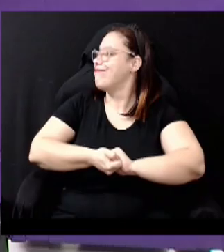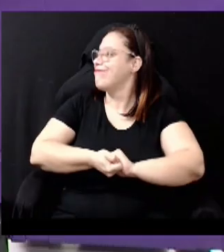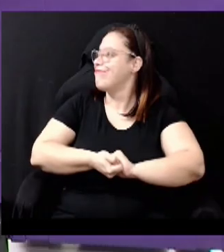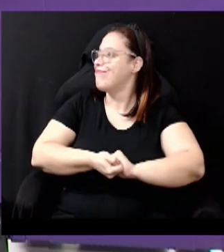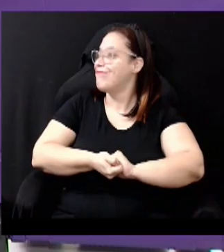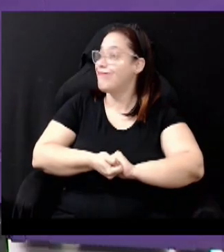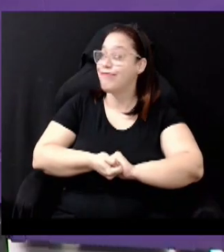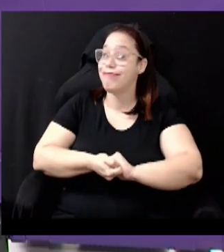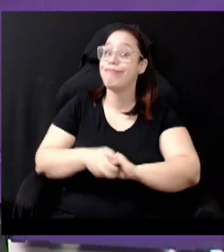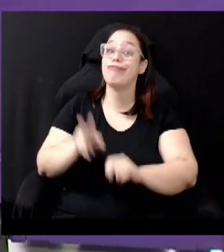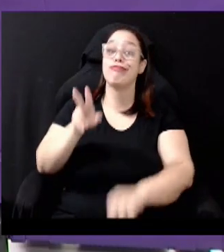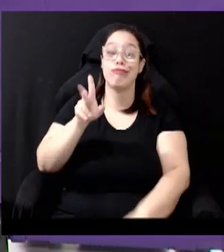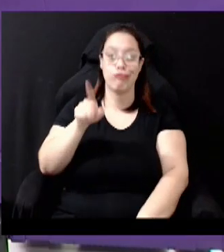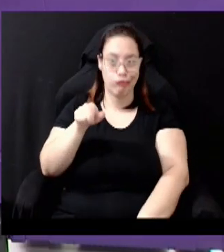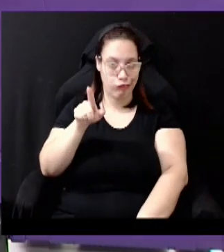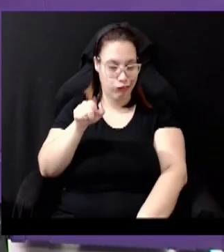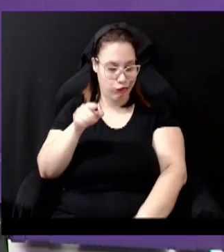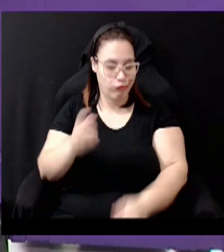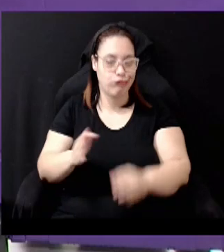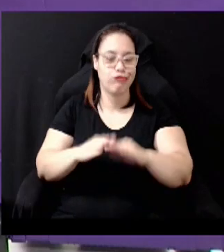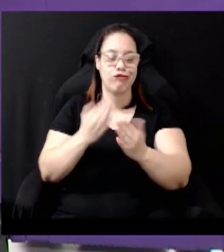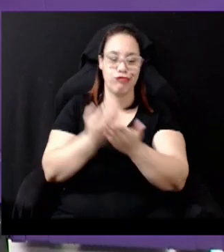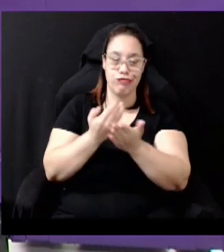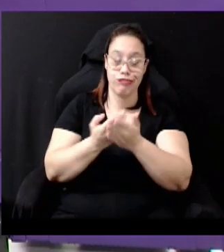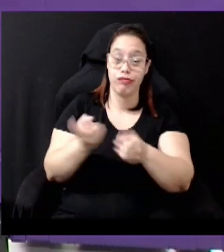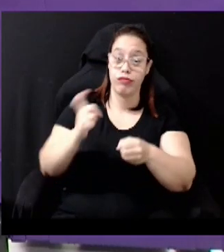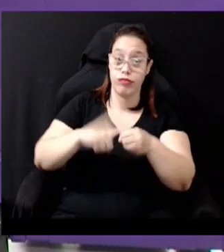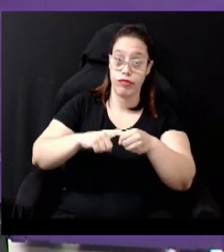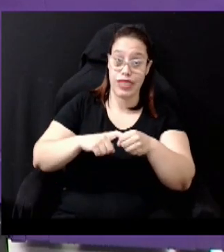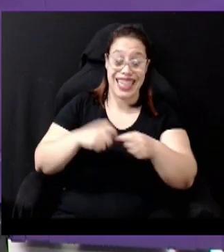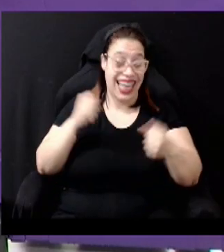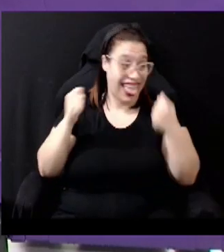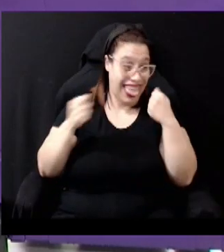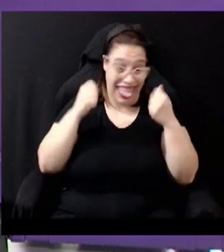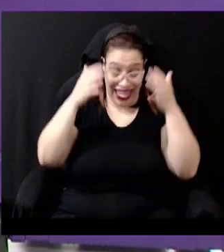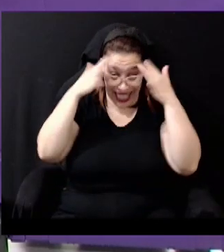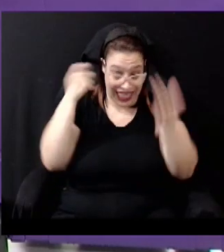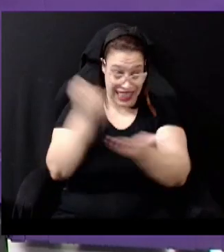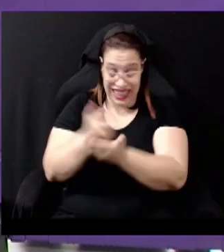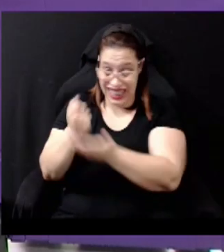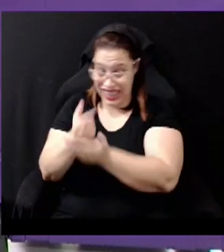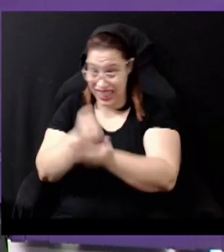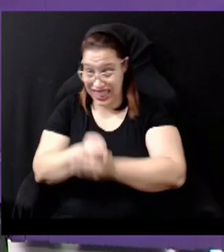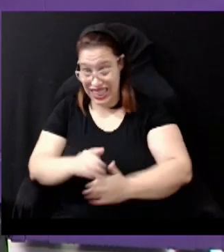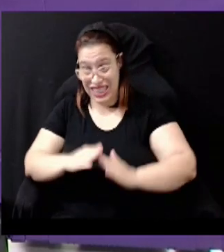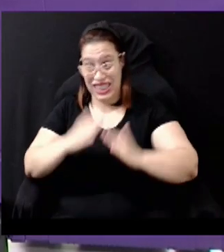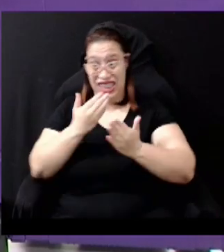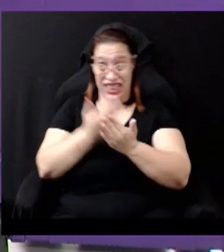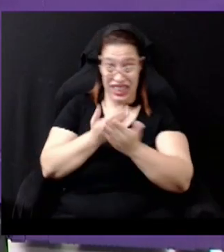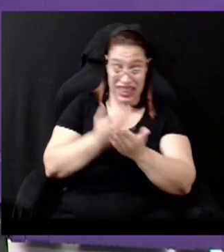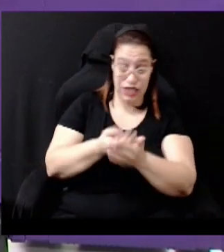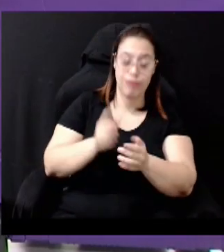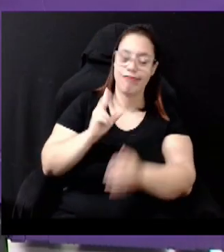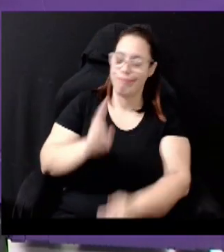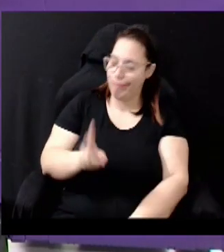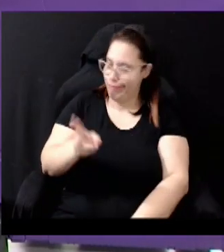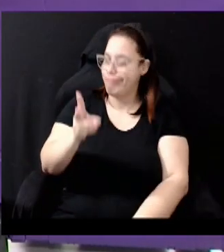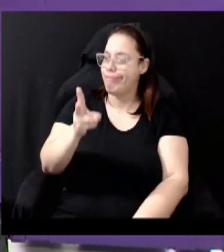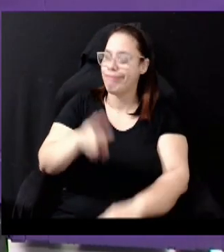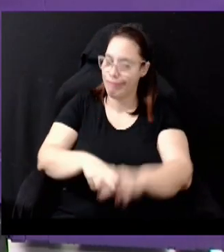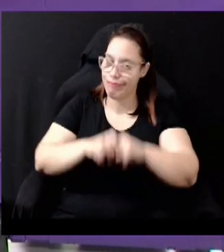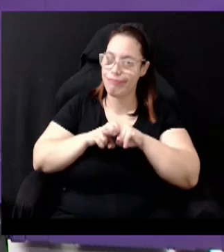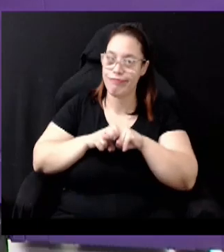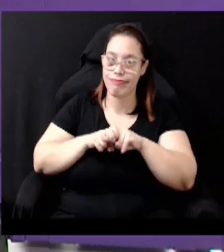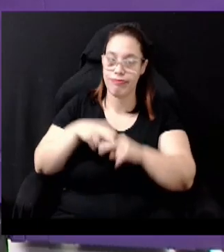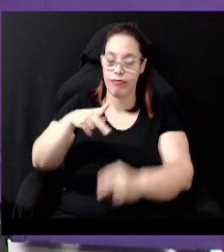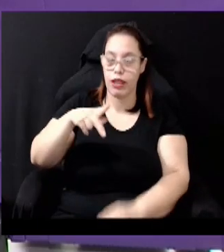Pois é, as aulas já voltaram, mas aquela correria para comprar os materiais escolares continua. Por isso eu estou aqui em uma